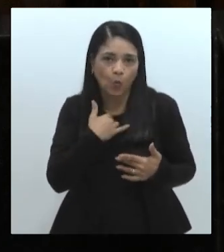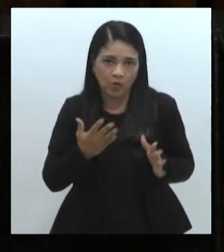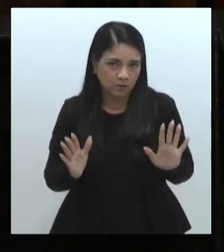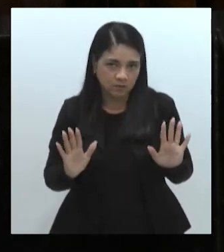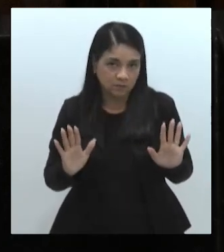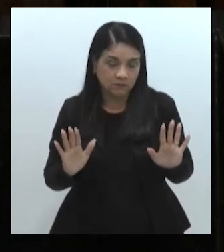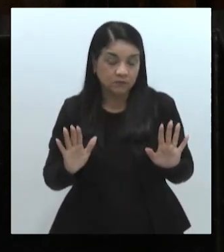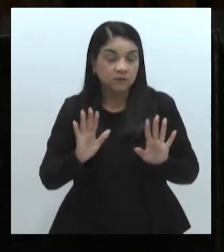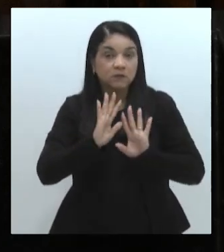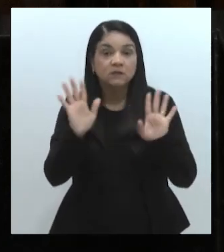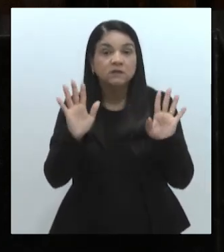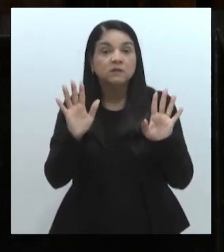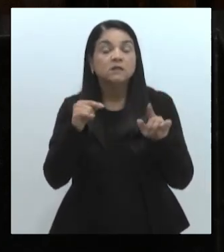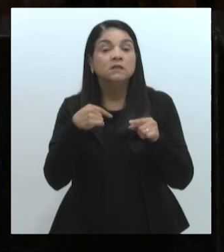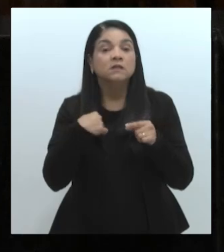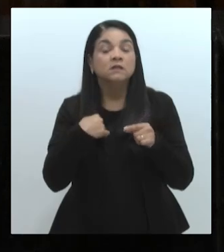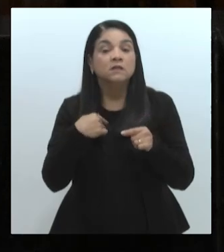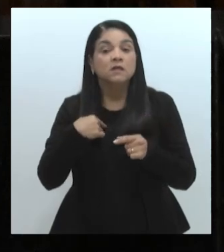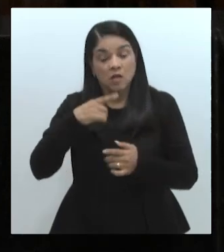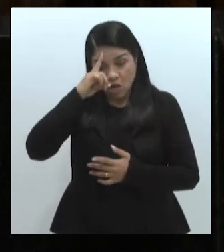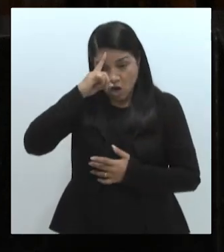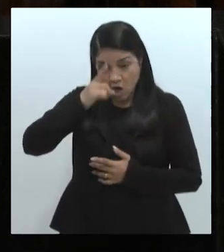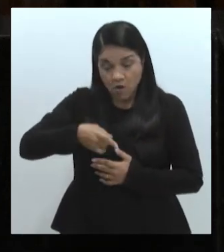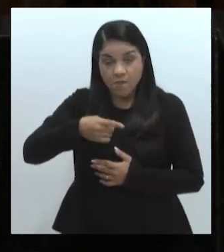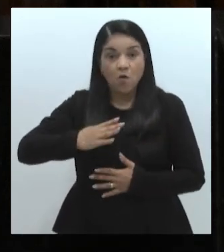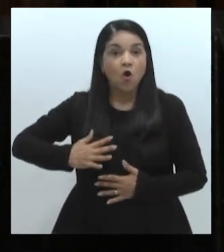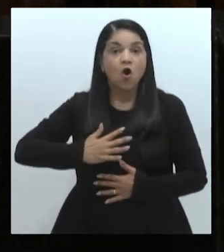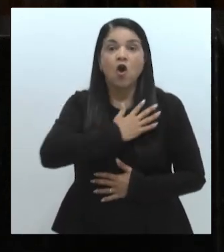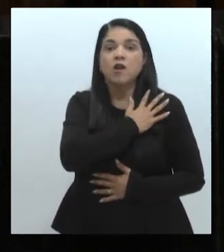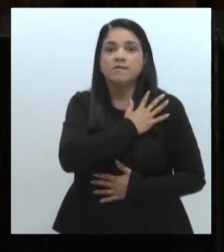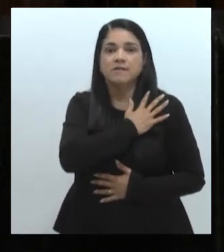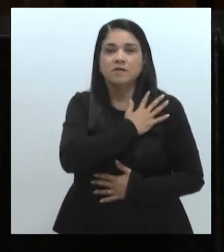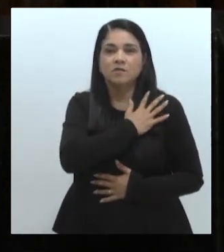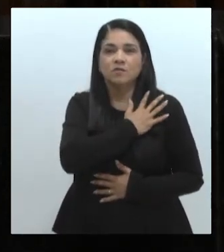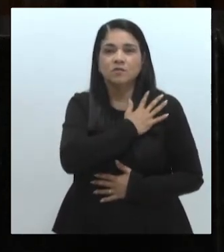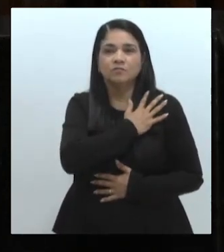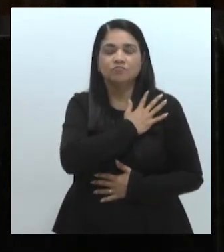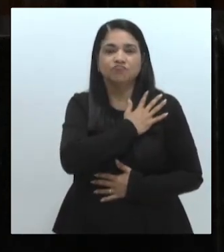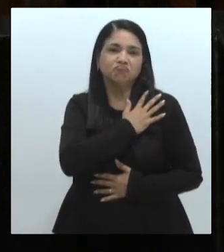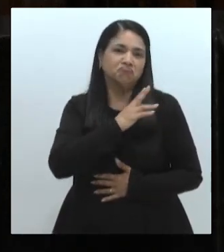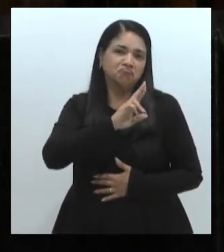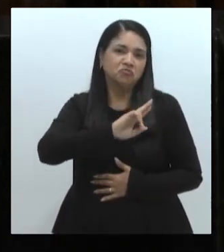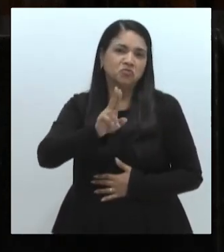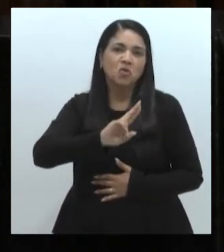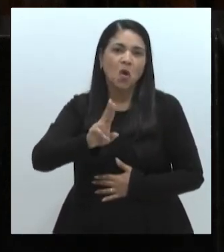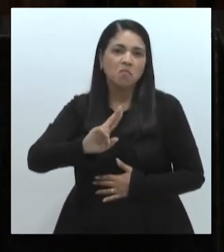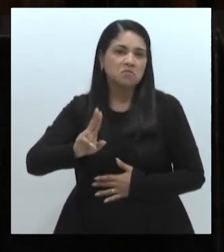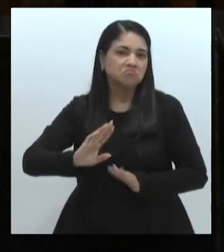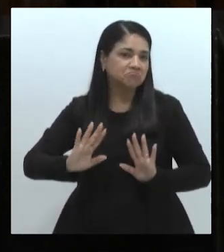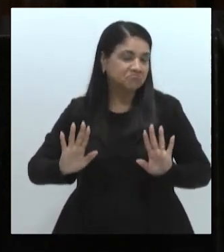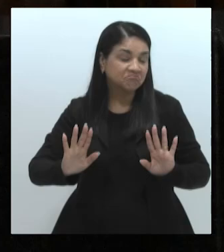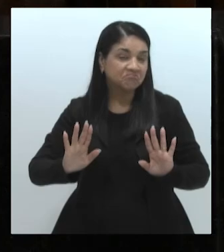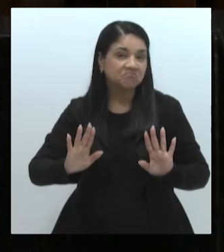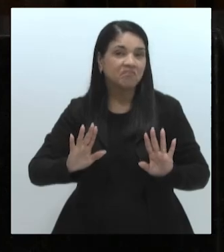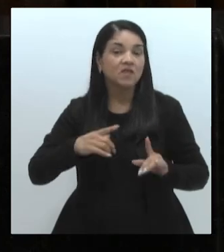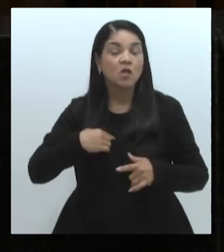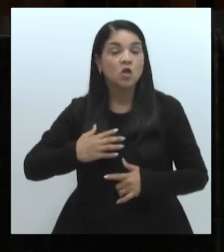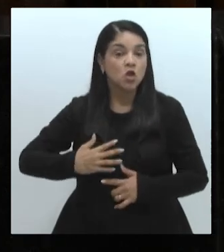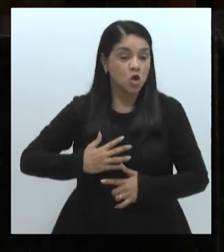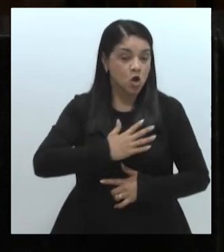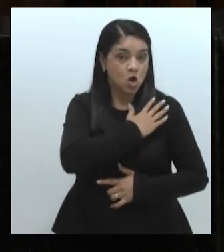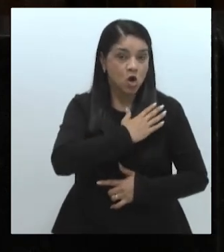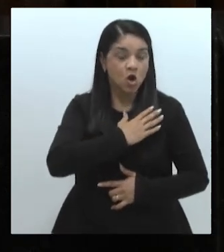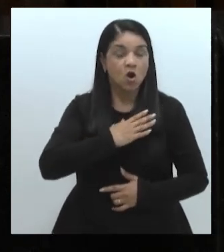do coronel comandante da corporação, chame-se ele XYZ. E esse coronel